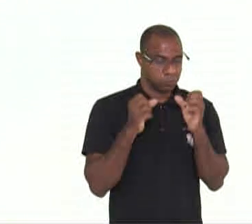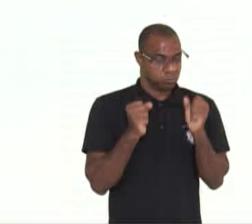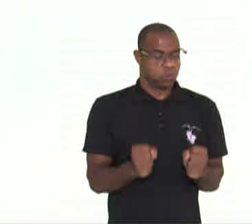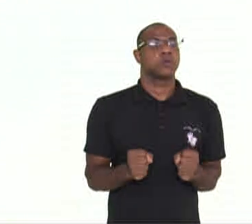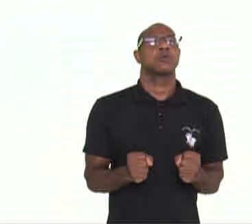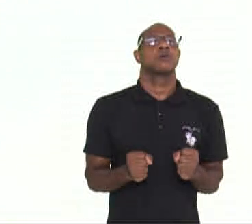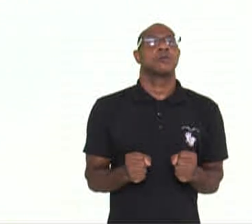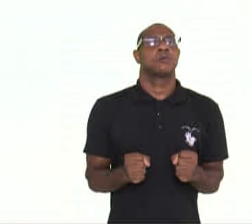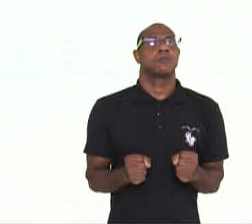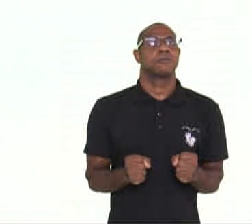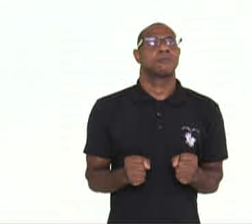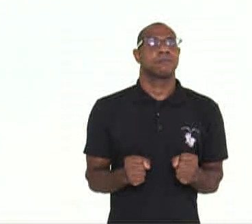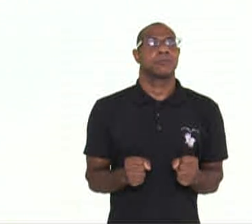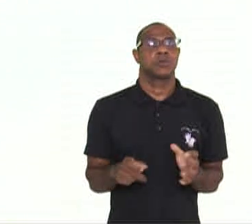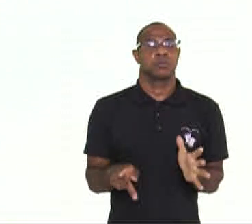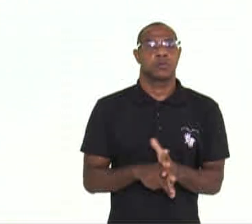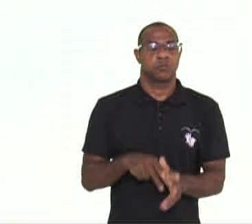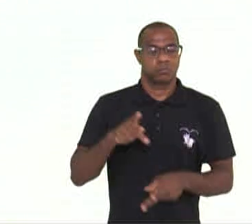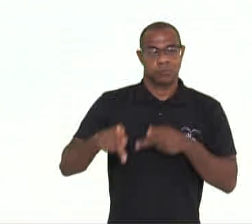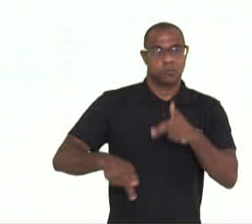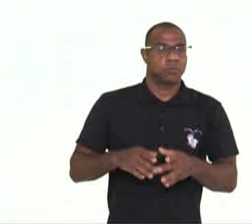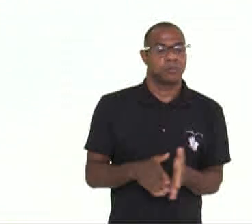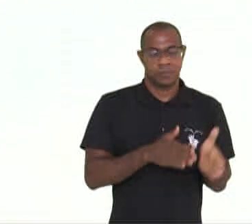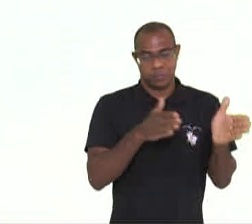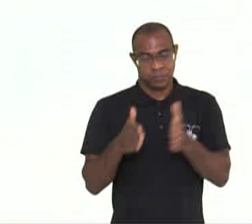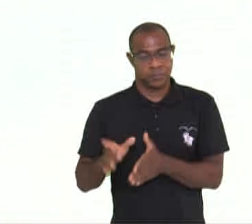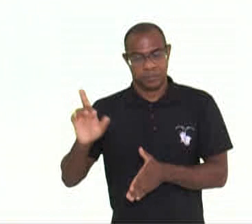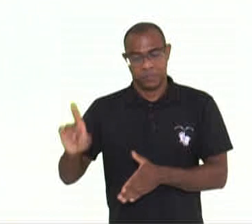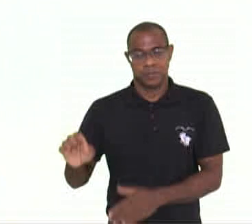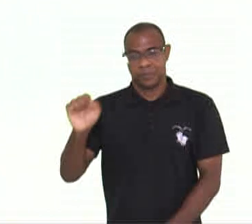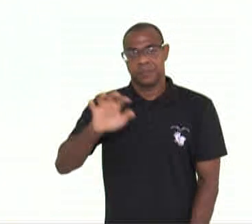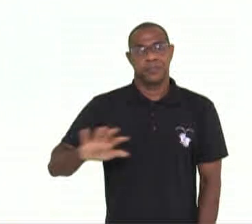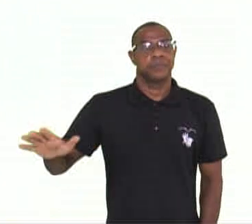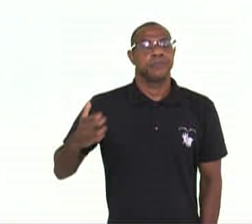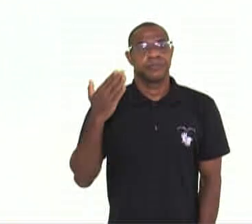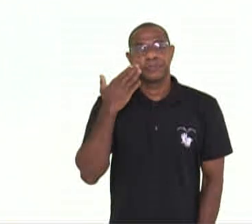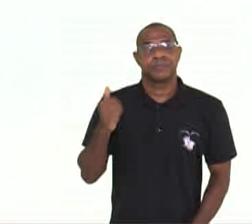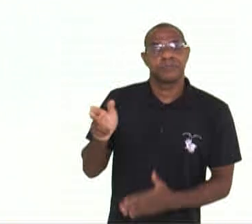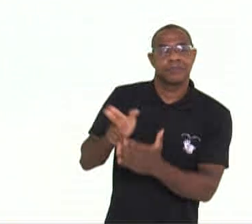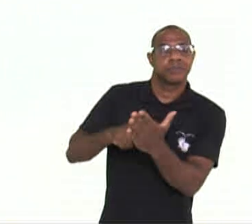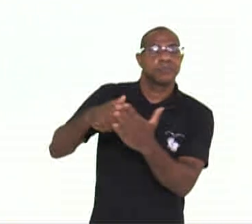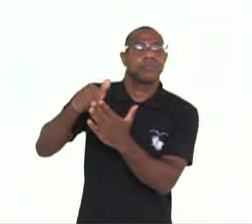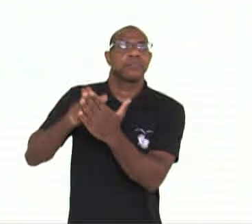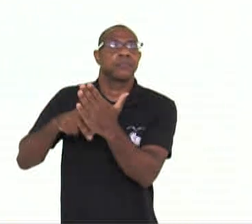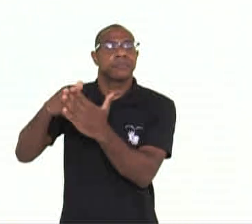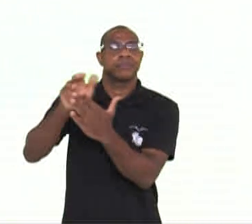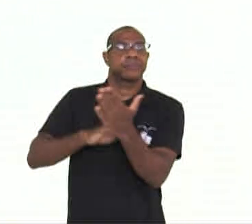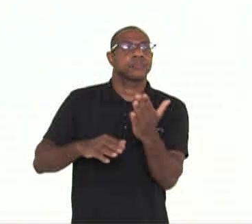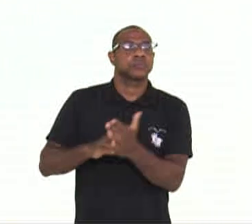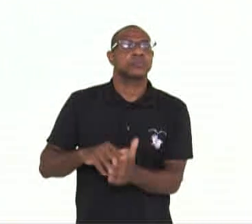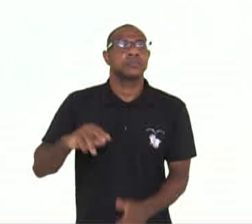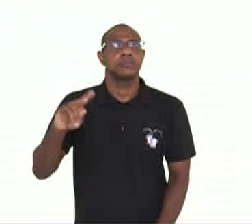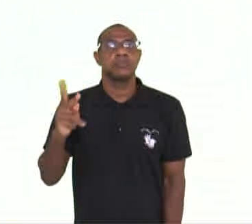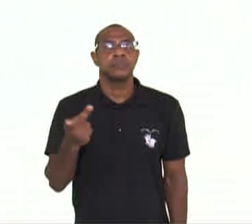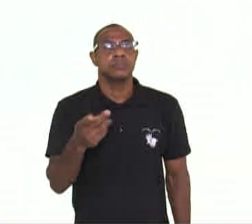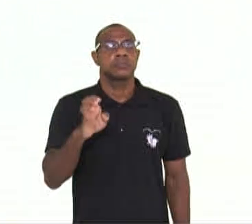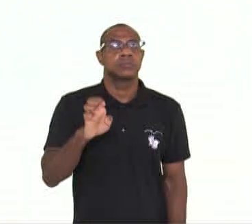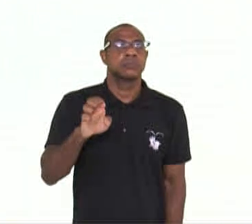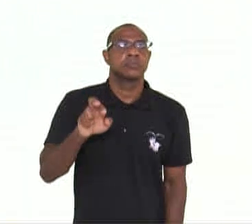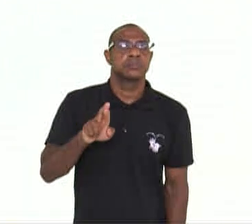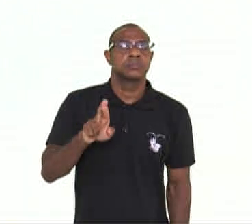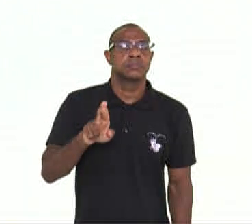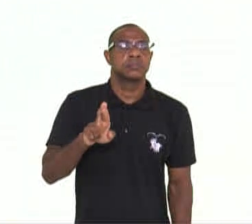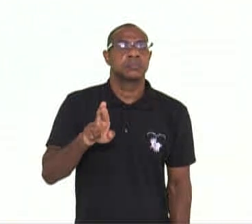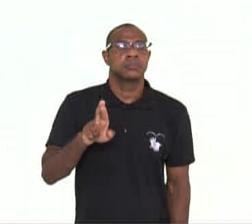poder público. Do seu lado direito, você tem aí uma pintura do Henrique Bernardelli de 1890